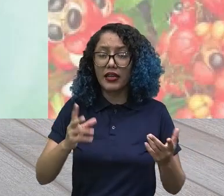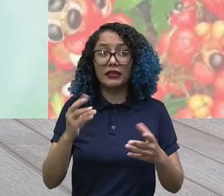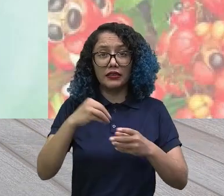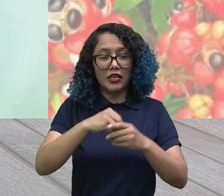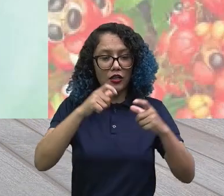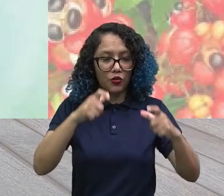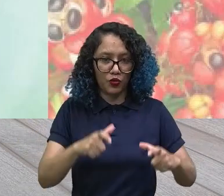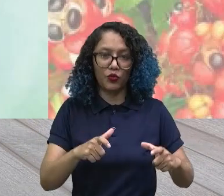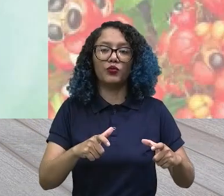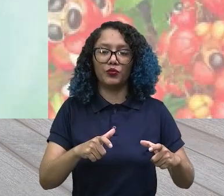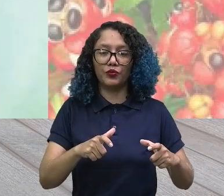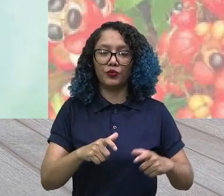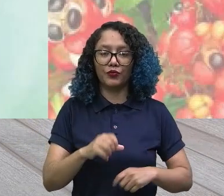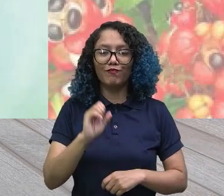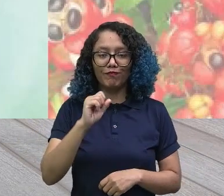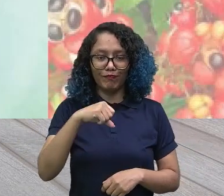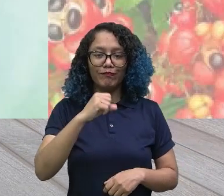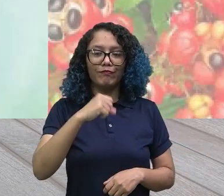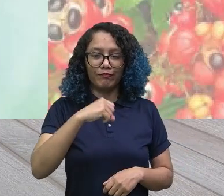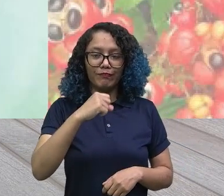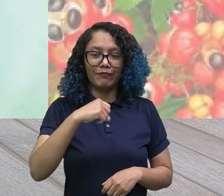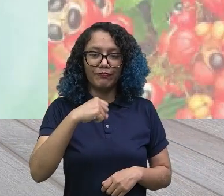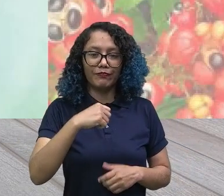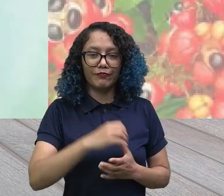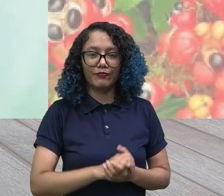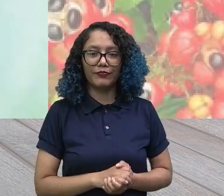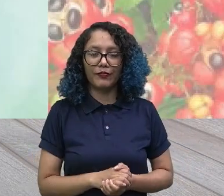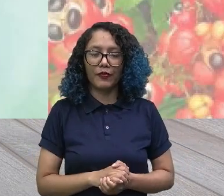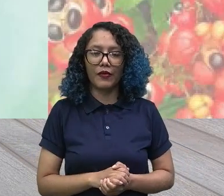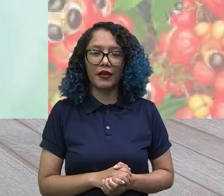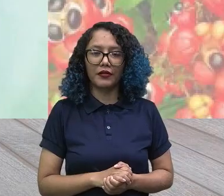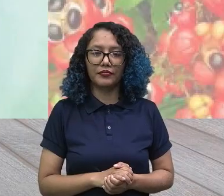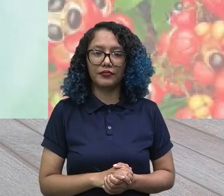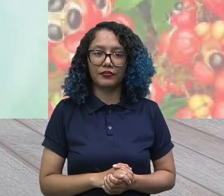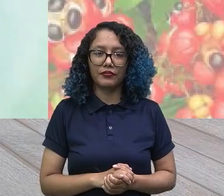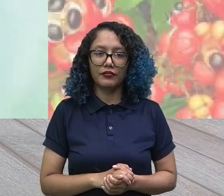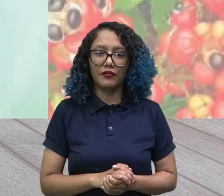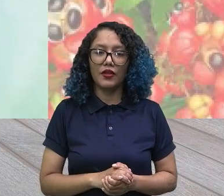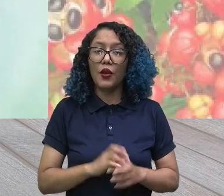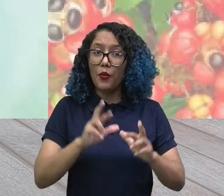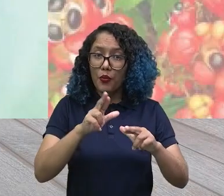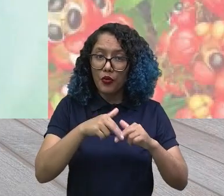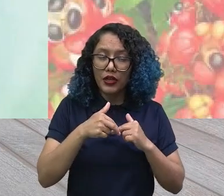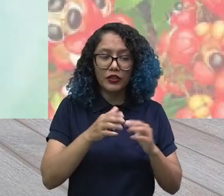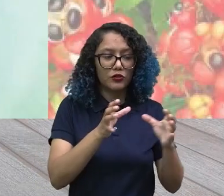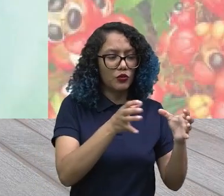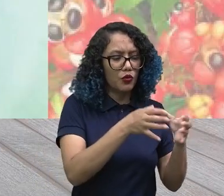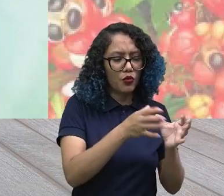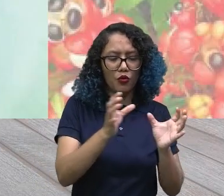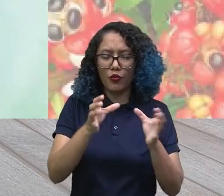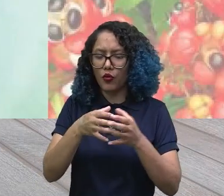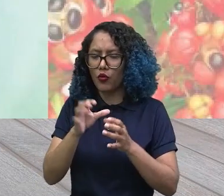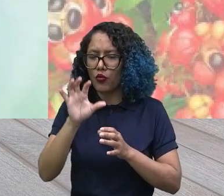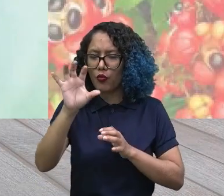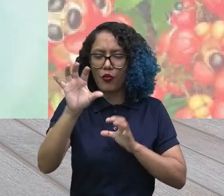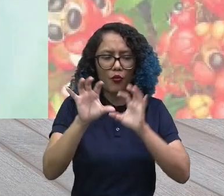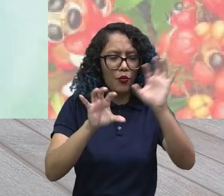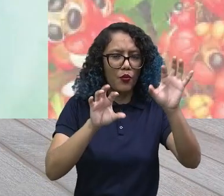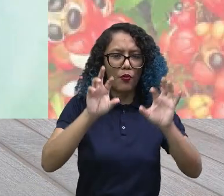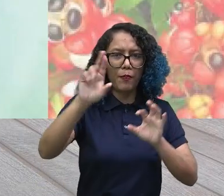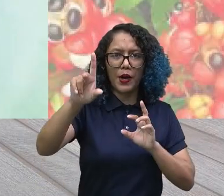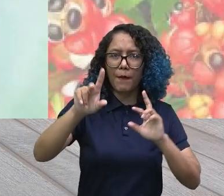território, Exatamente, nos caracteriza, nos distingue, de outro grupo, de outra região, Então, por isso que a